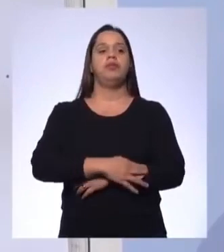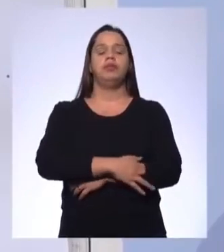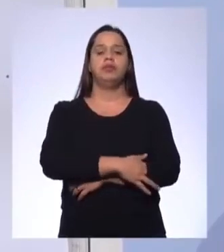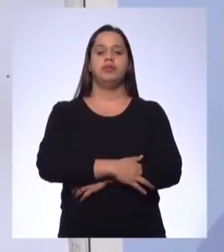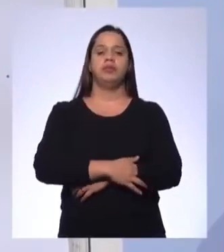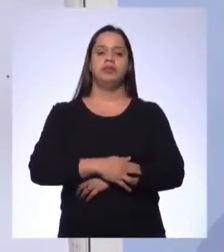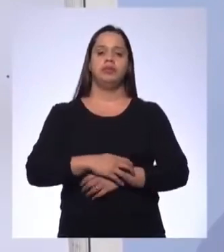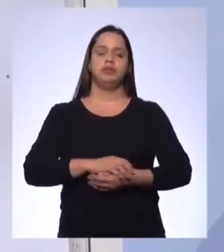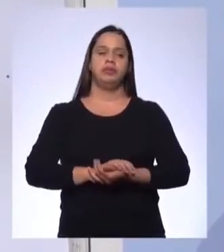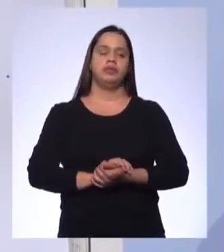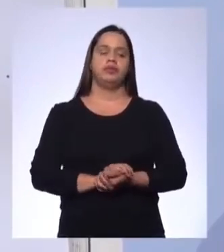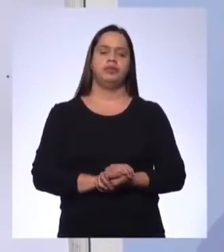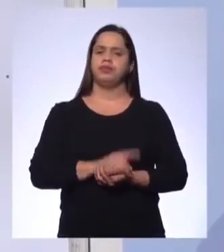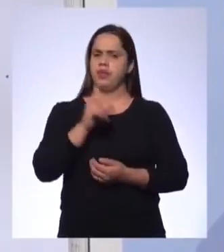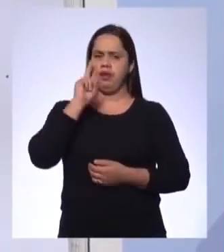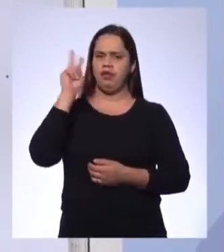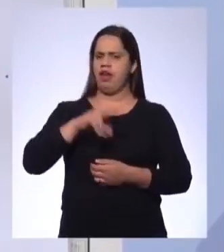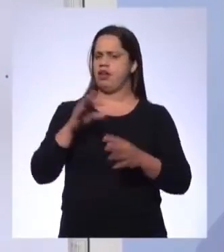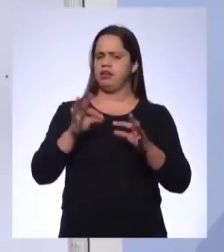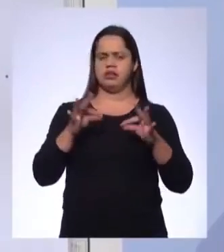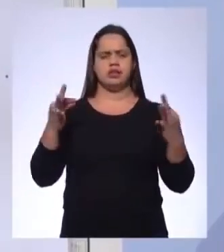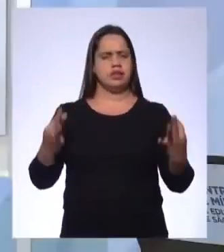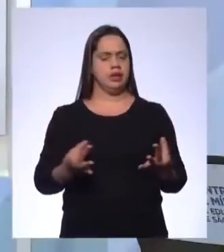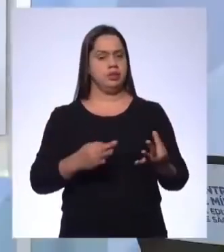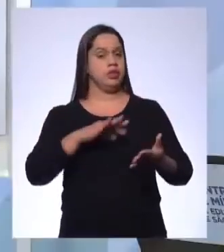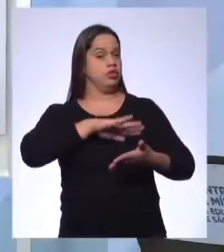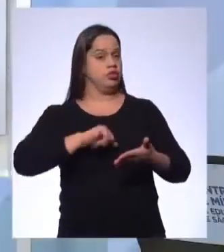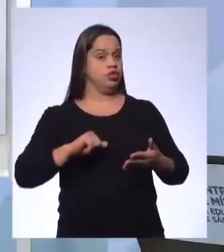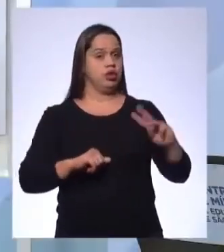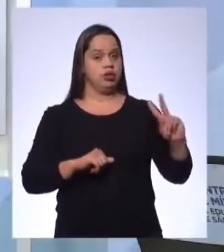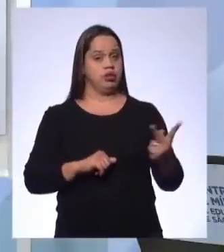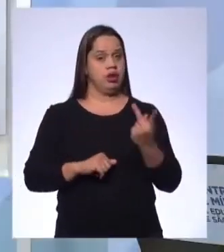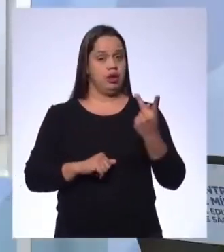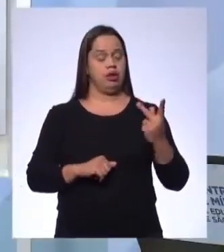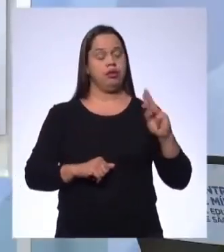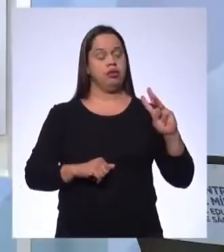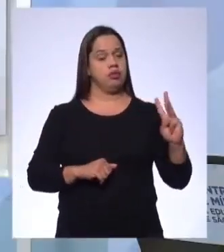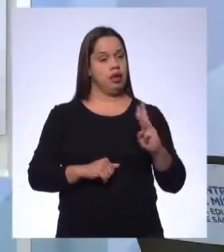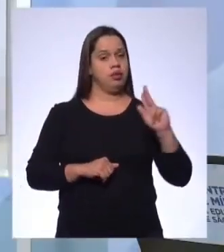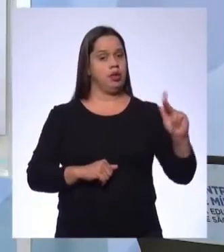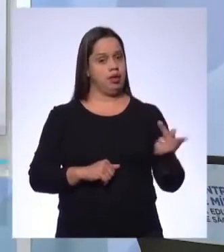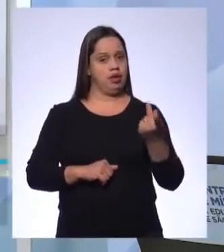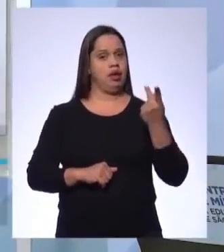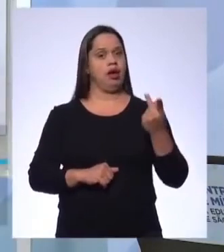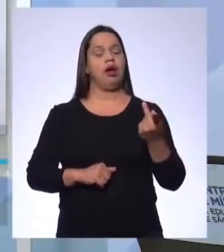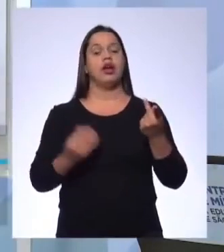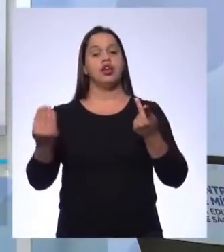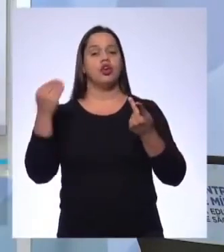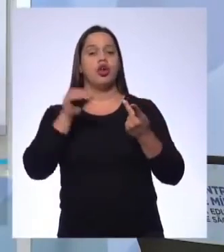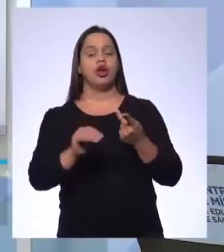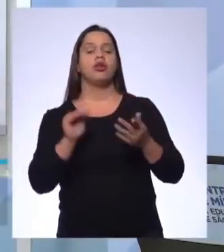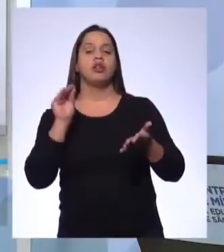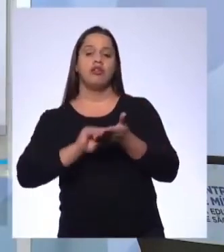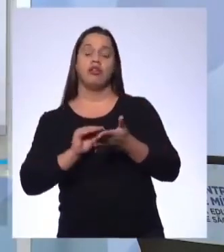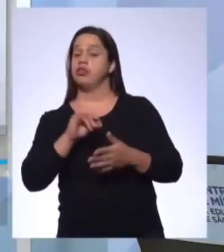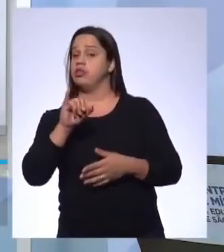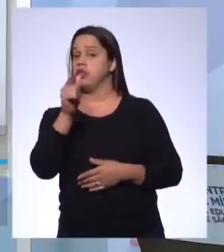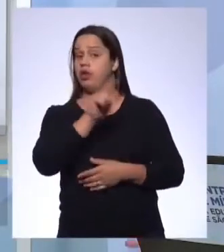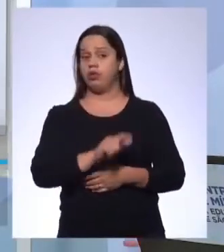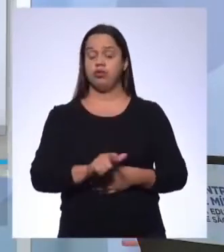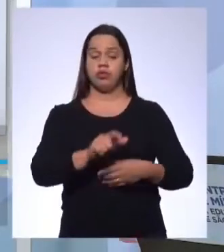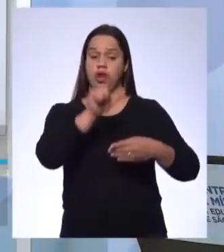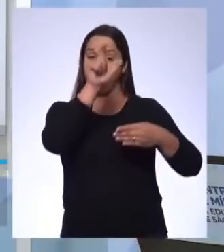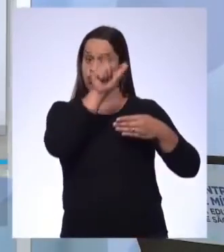Tá? É super simples, né? Tira o double question, coloca o que está faltando ali. Se você não tiver o sujeito, né,